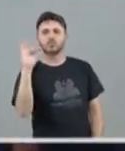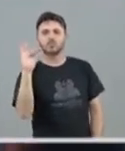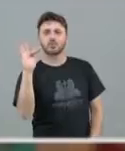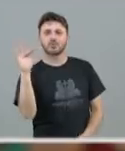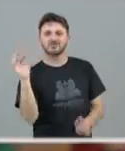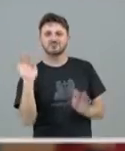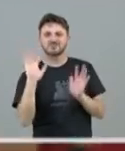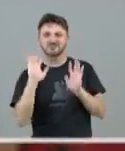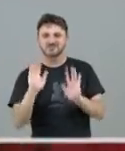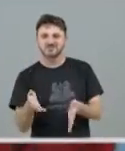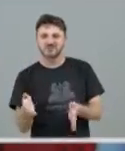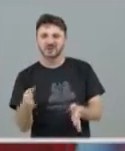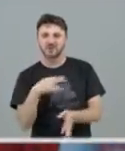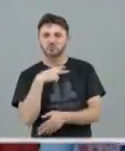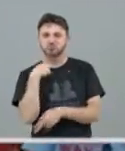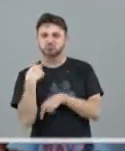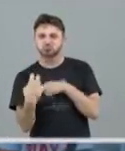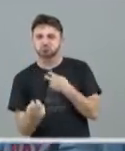Pra